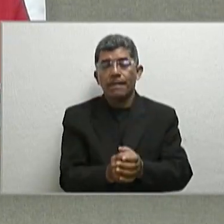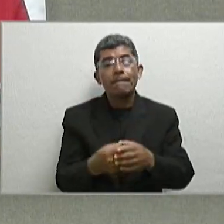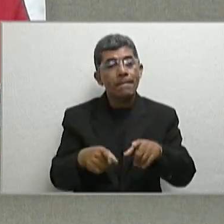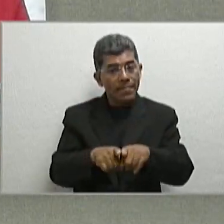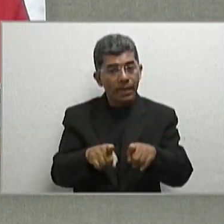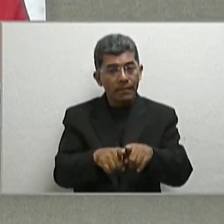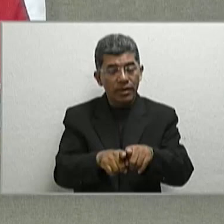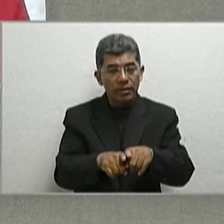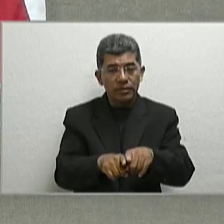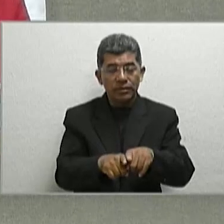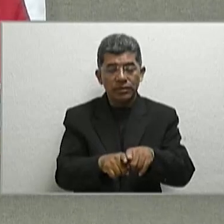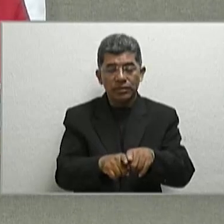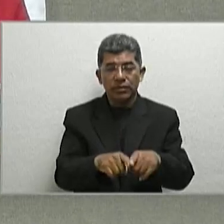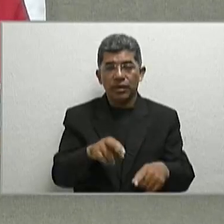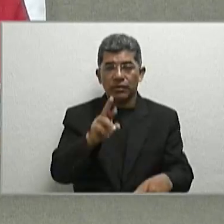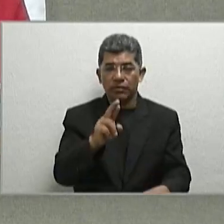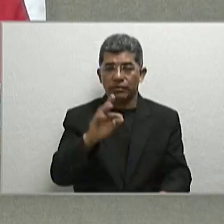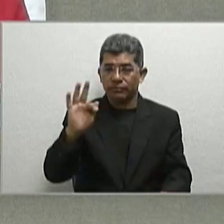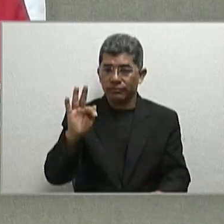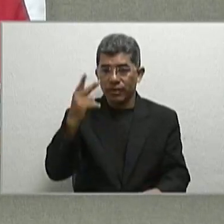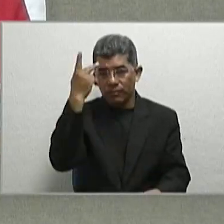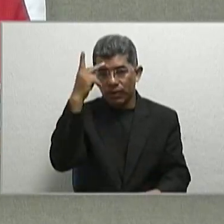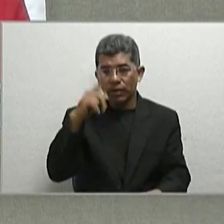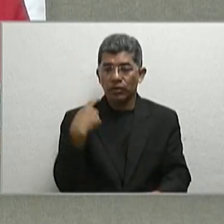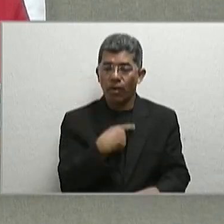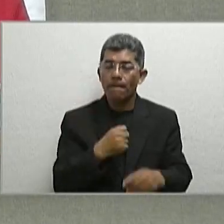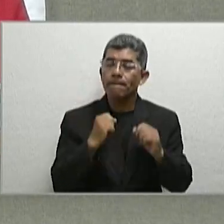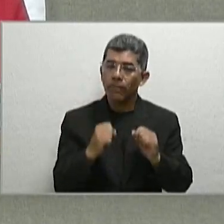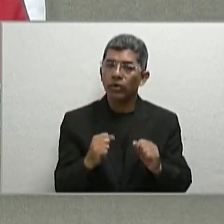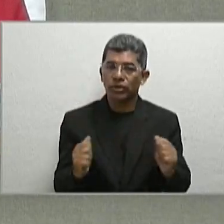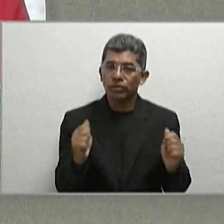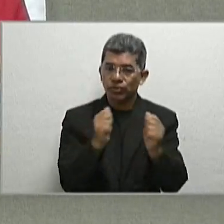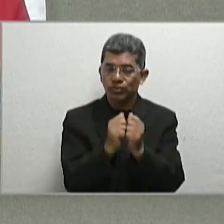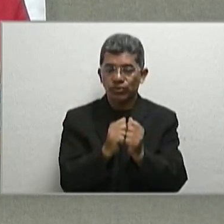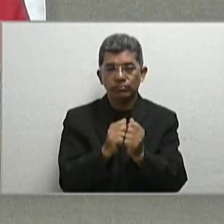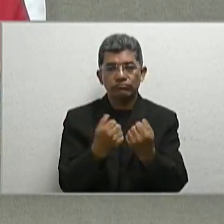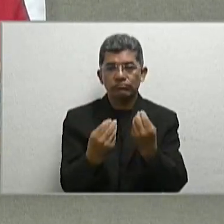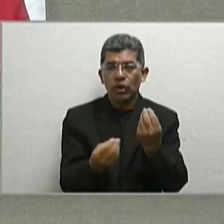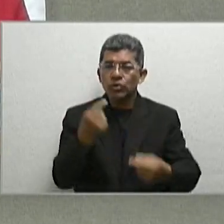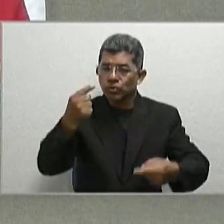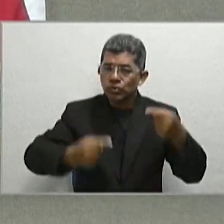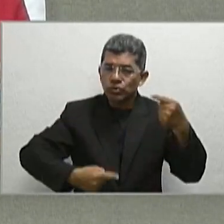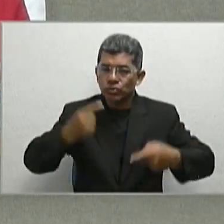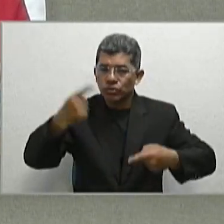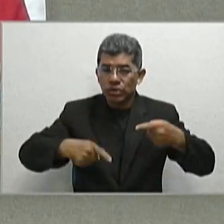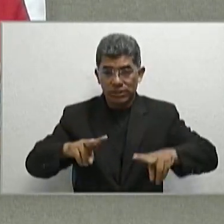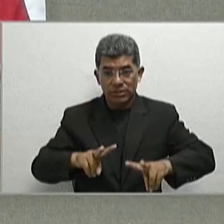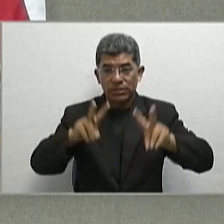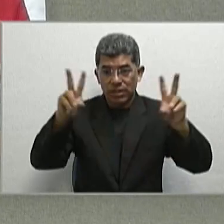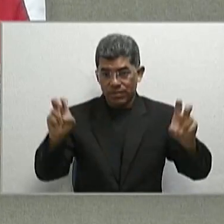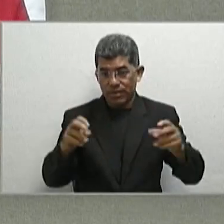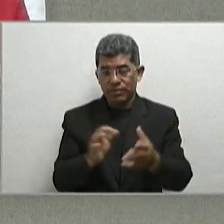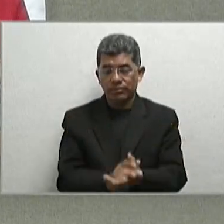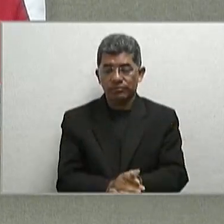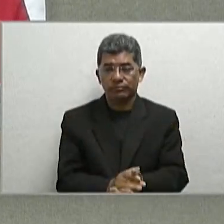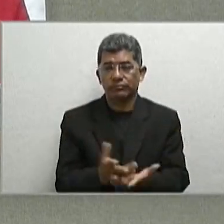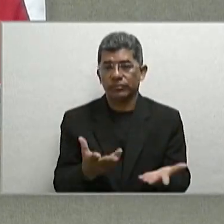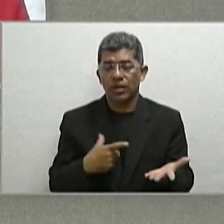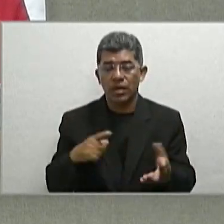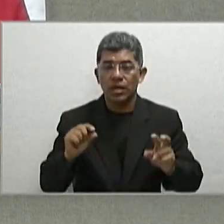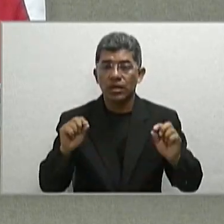a Aria da fazenda para que a gente possa junto Tratar deste assunto que é um